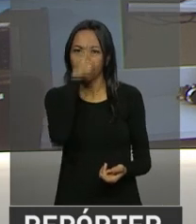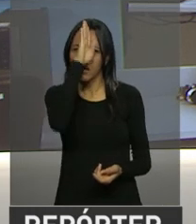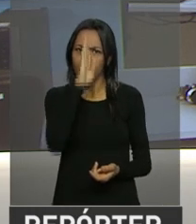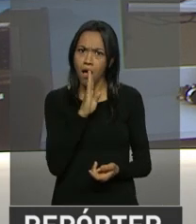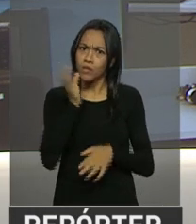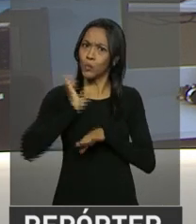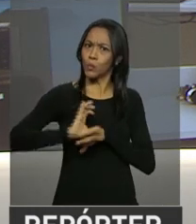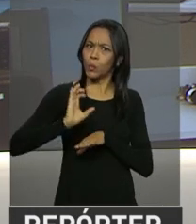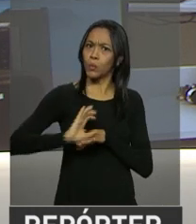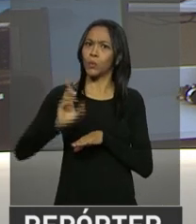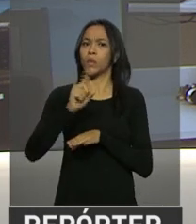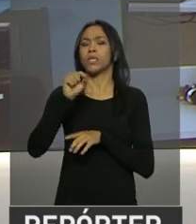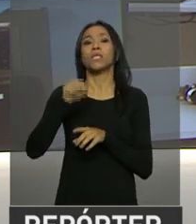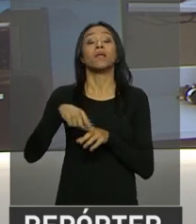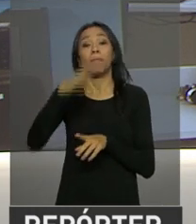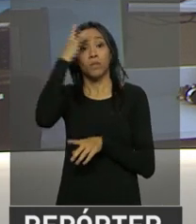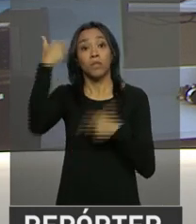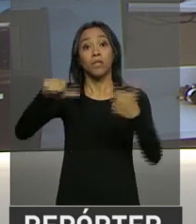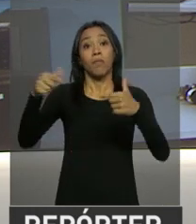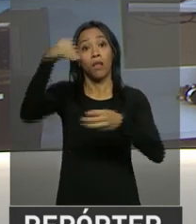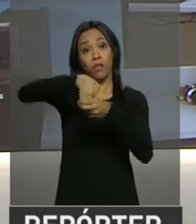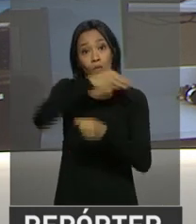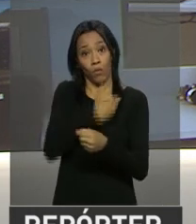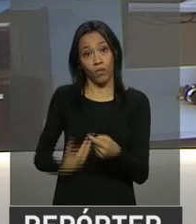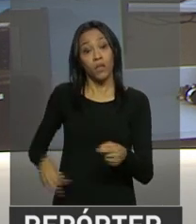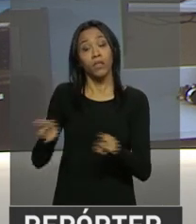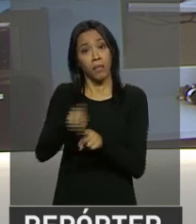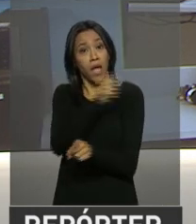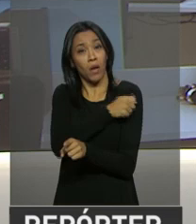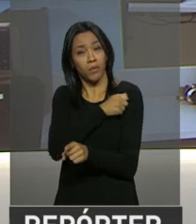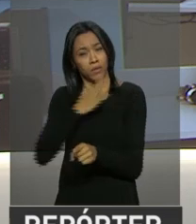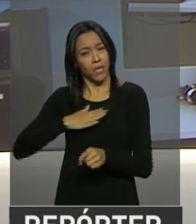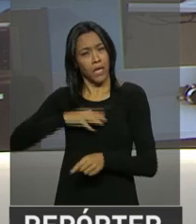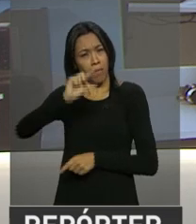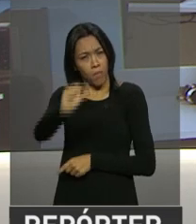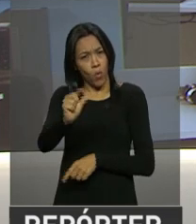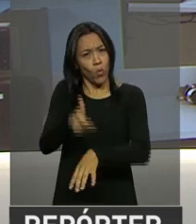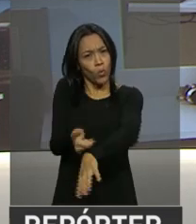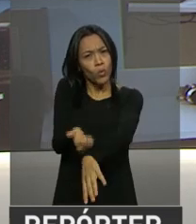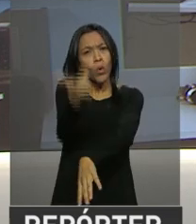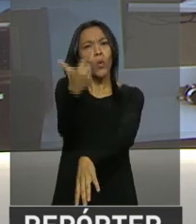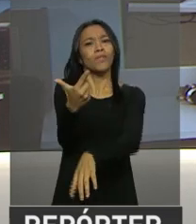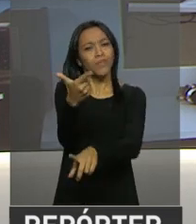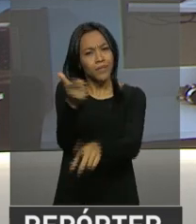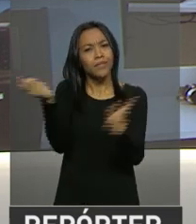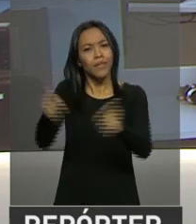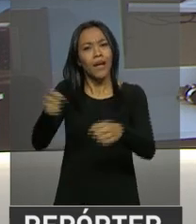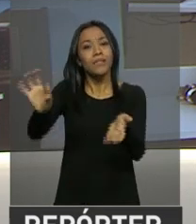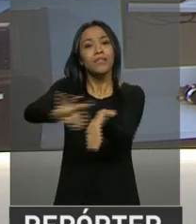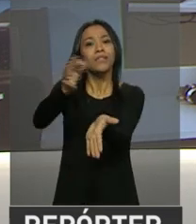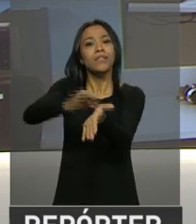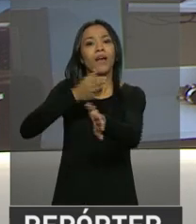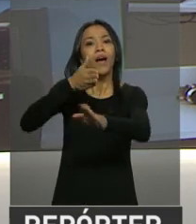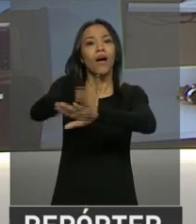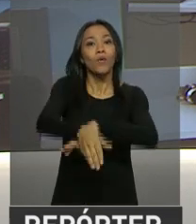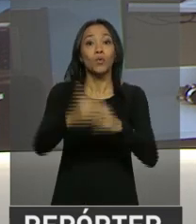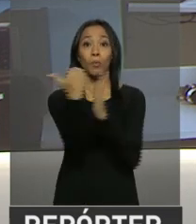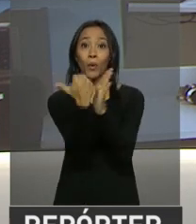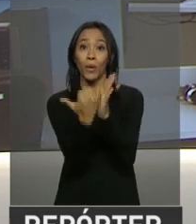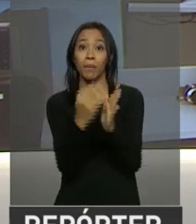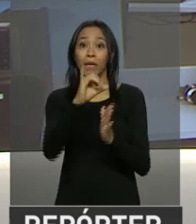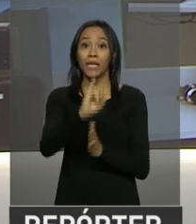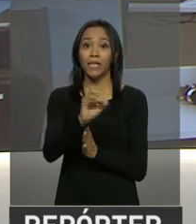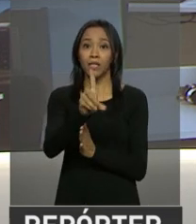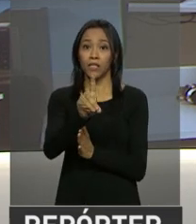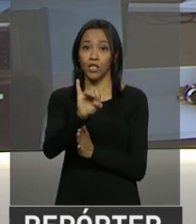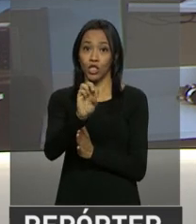e servidores de universidades federais de todo o país tem até daqui a pouco ao meio-dia para fazer a inscrição no programa idiomas sem